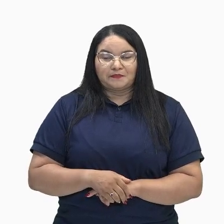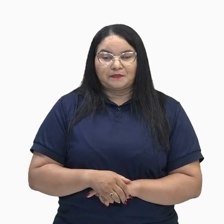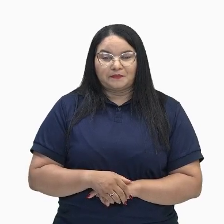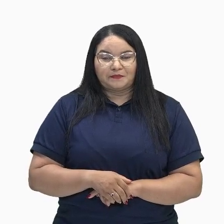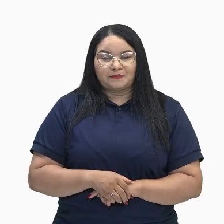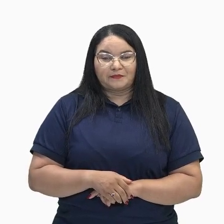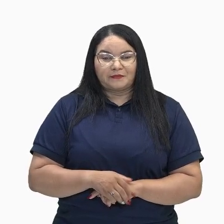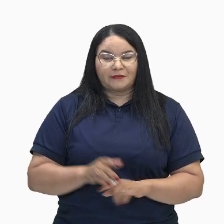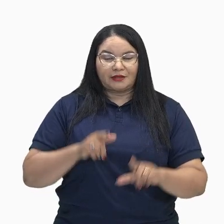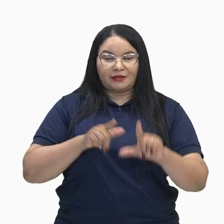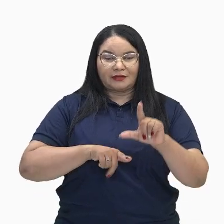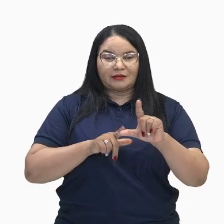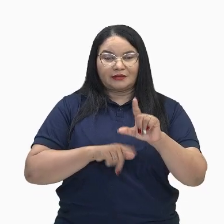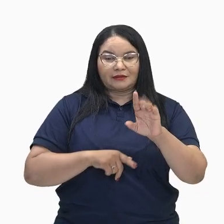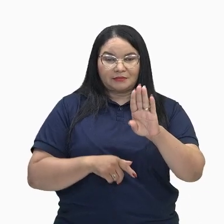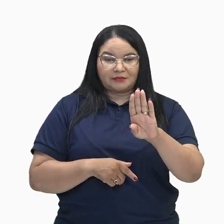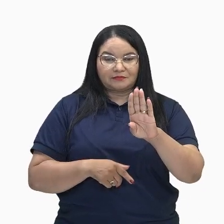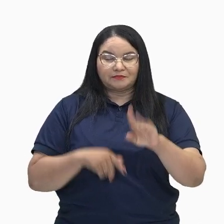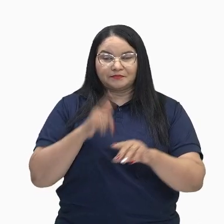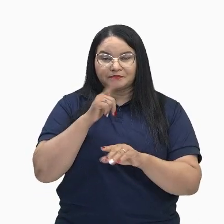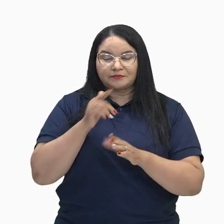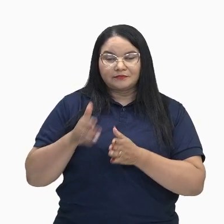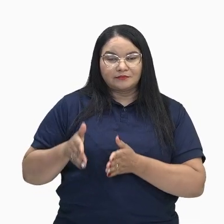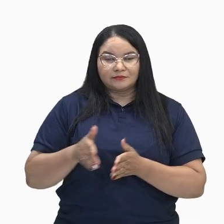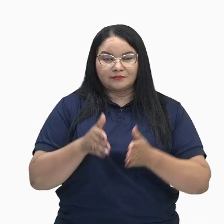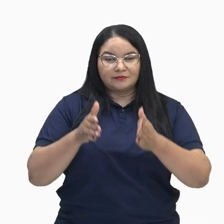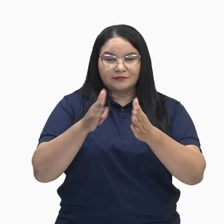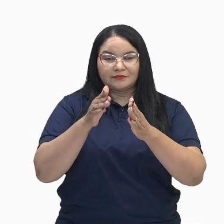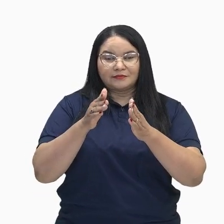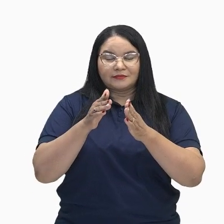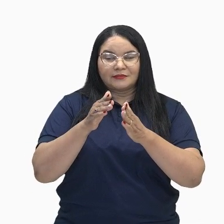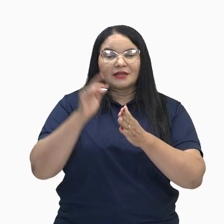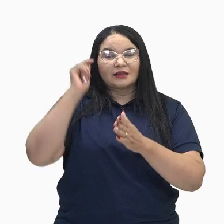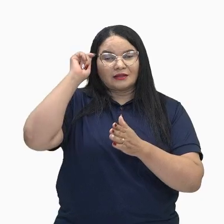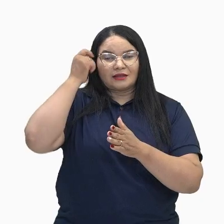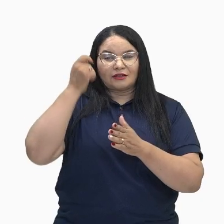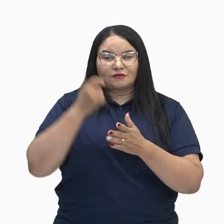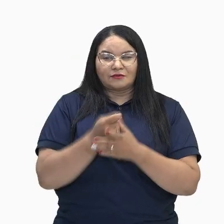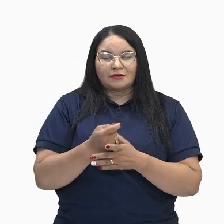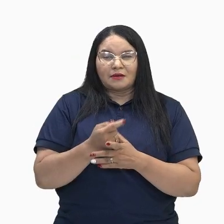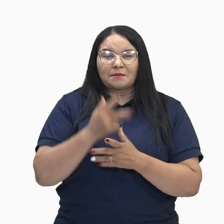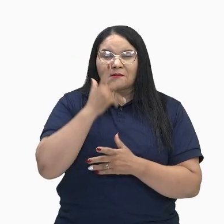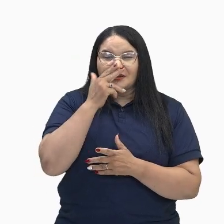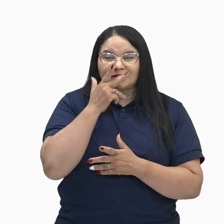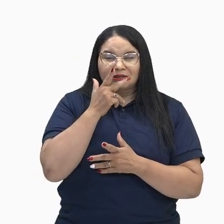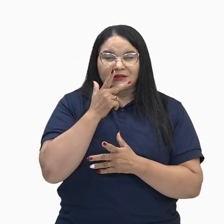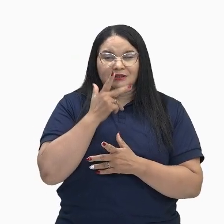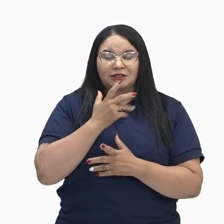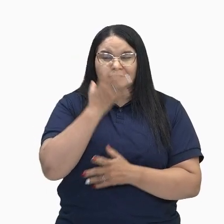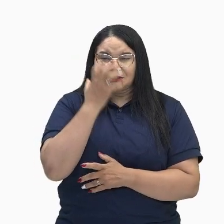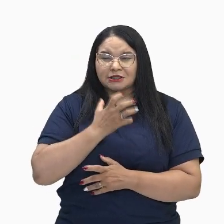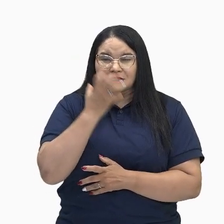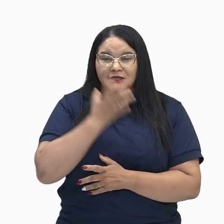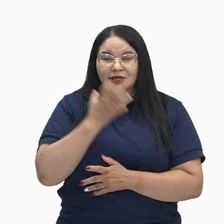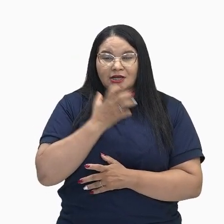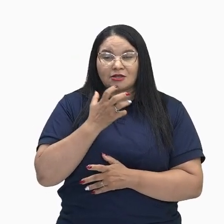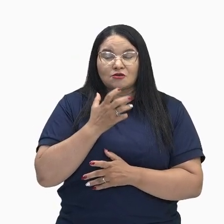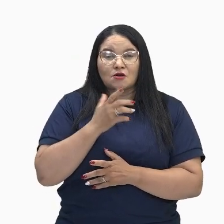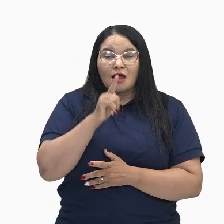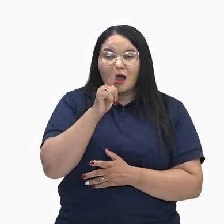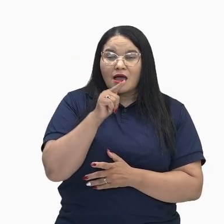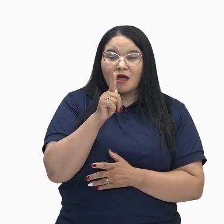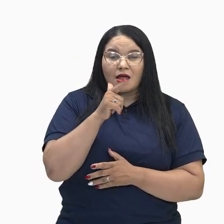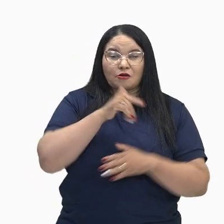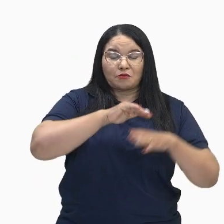Na letra B, o Rio Negro parecia zangado. Suas águas revoltas rugiam